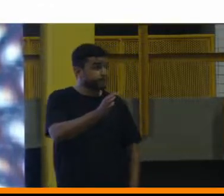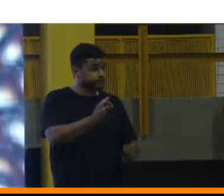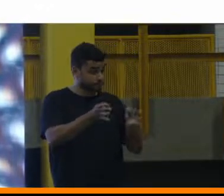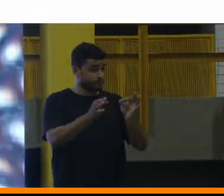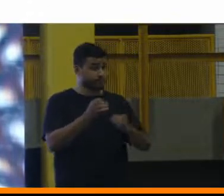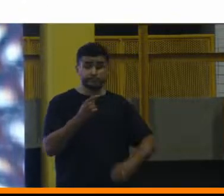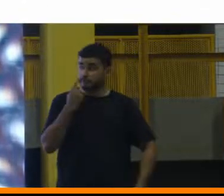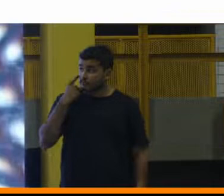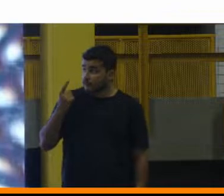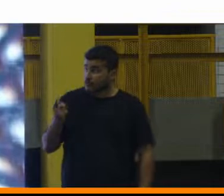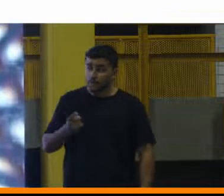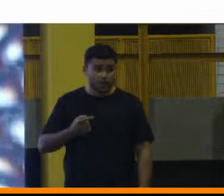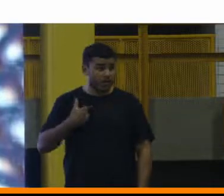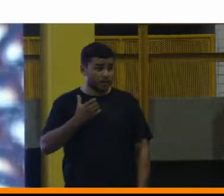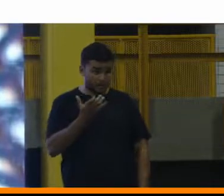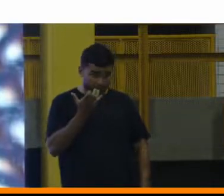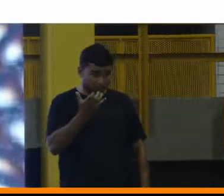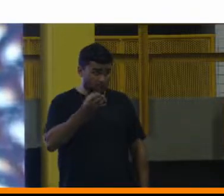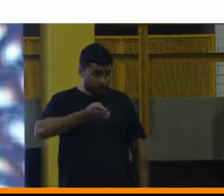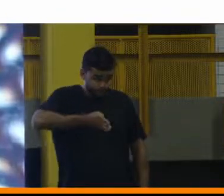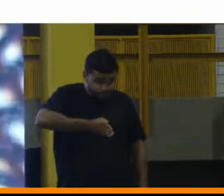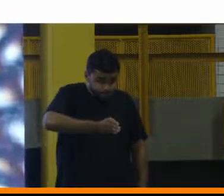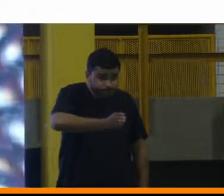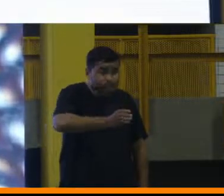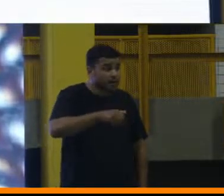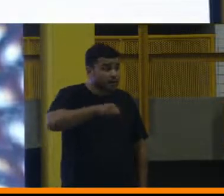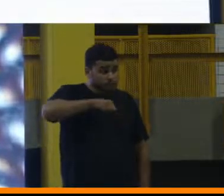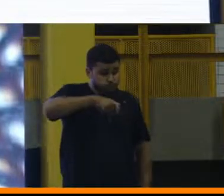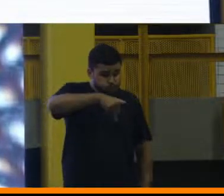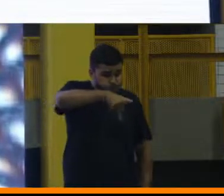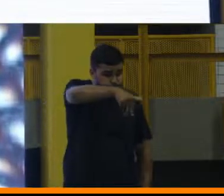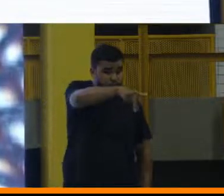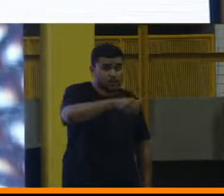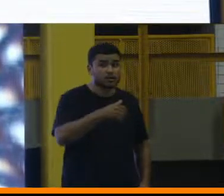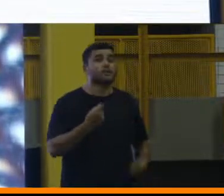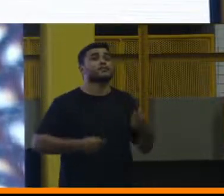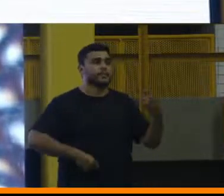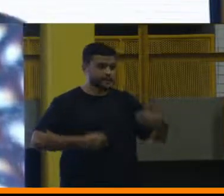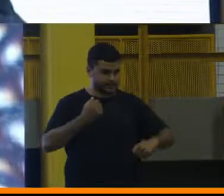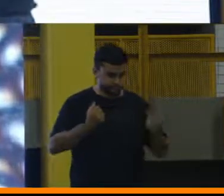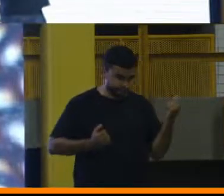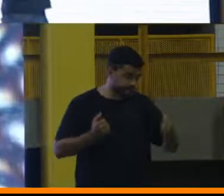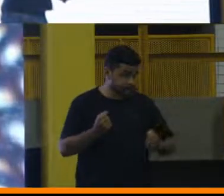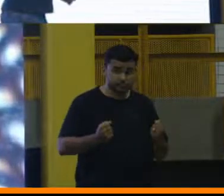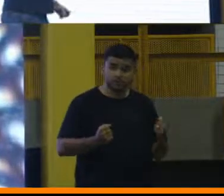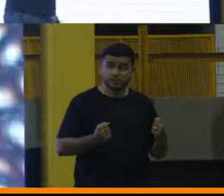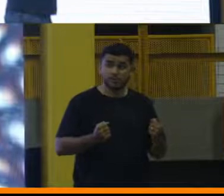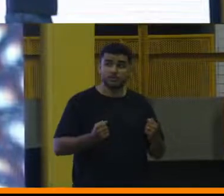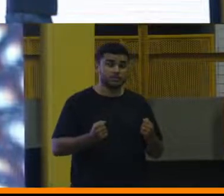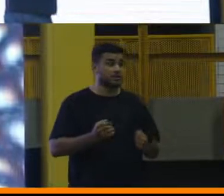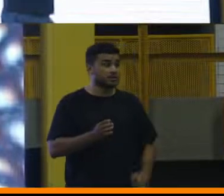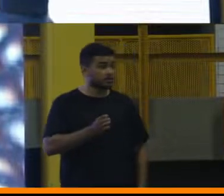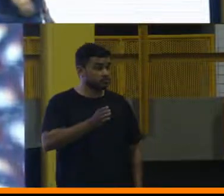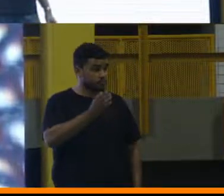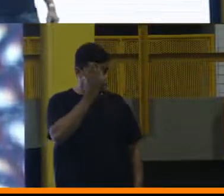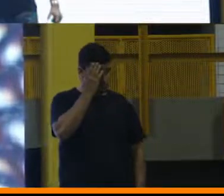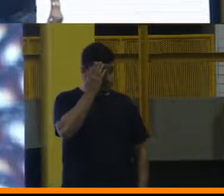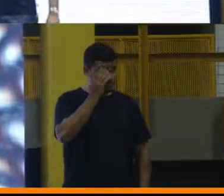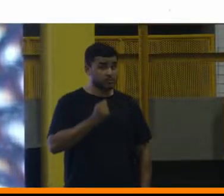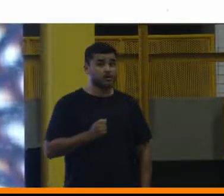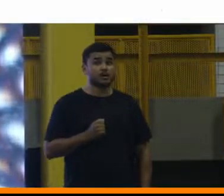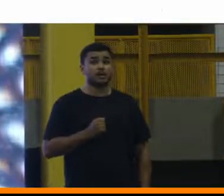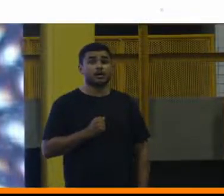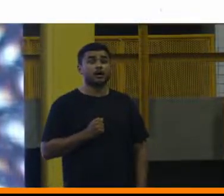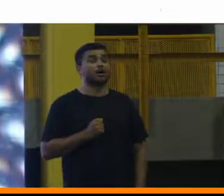quero ganhar velocidade para a direita, eu preciso acelerar para a direita.